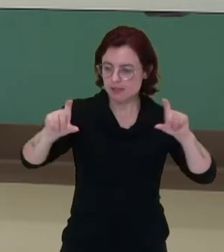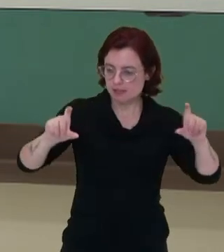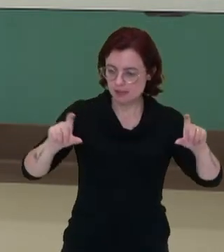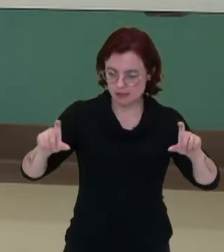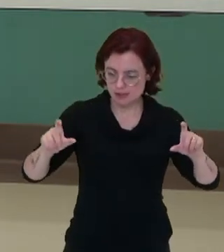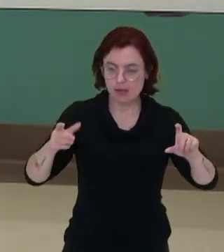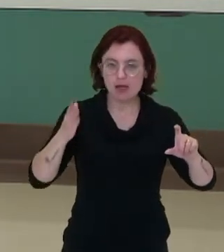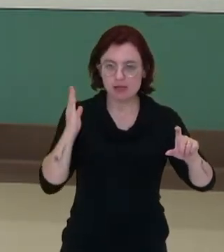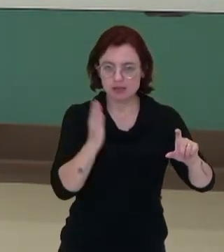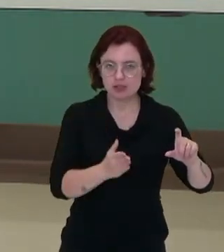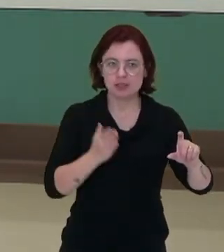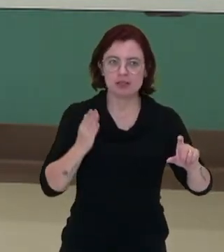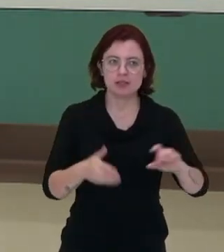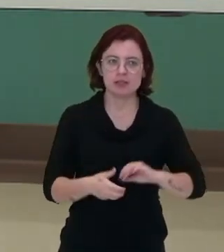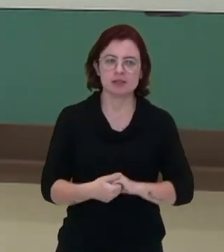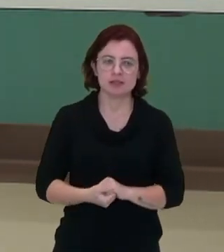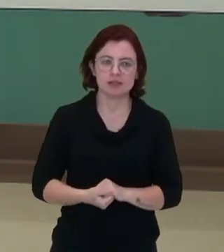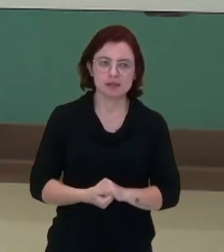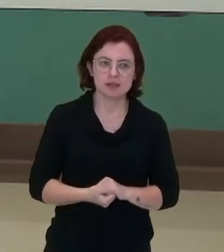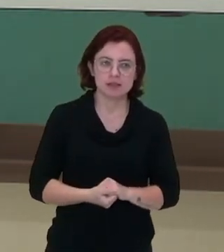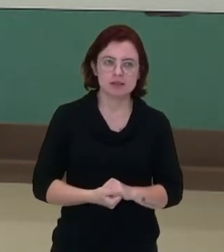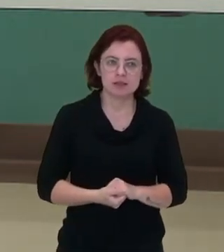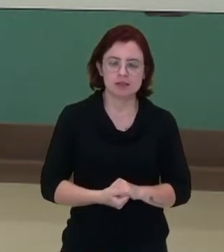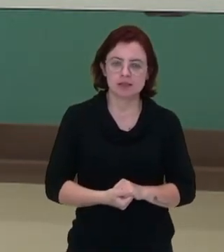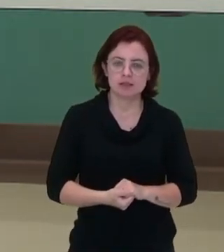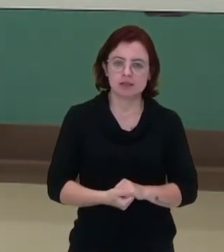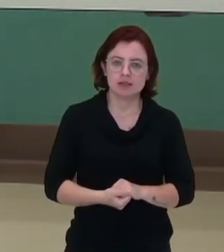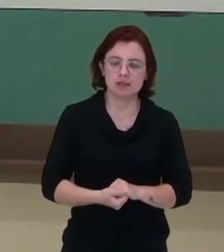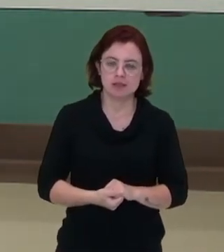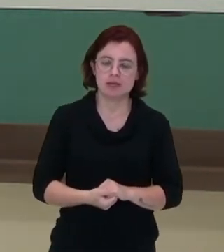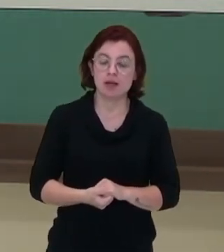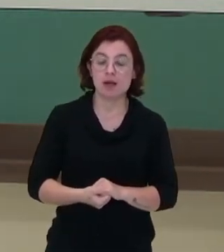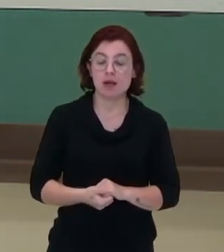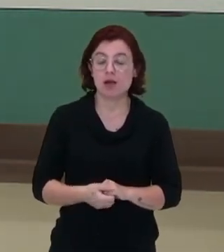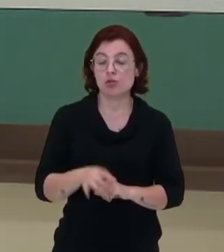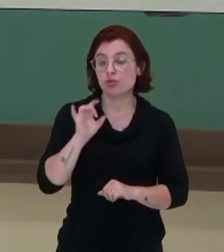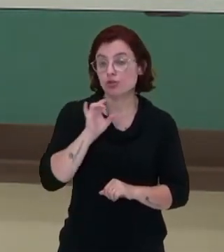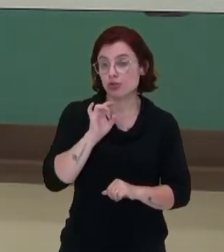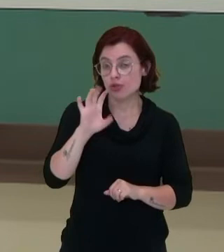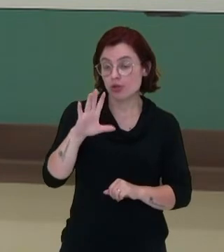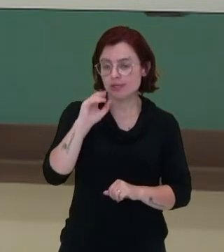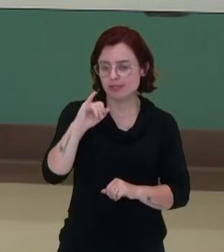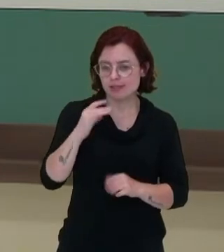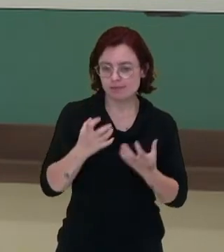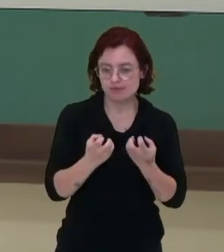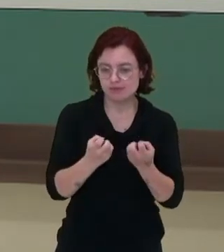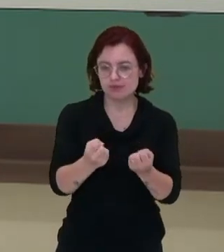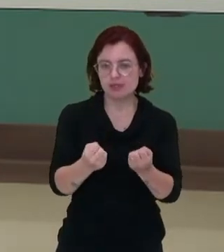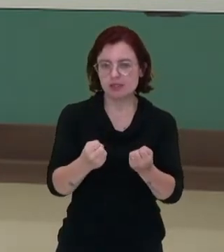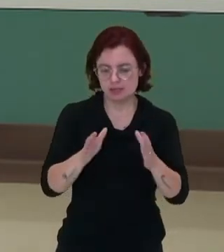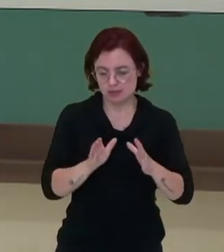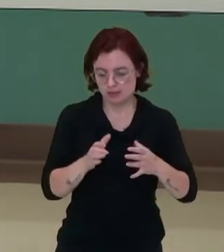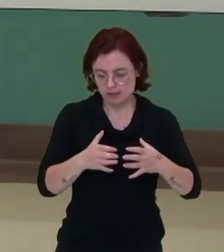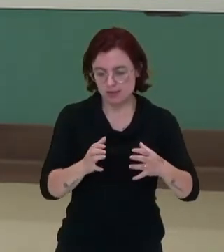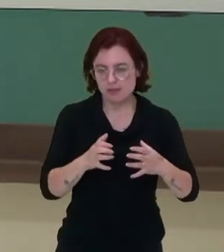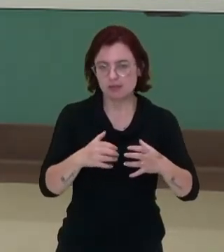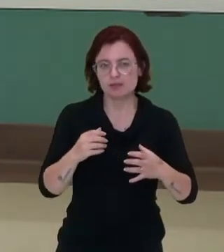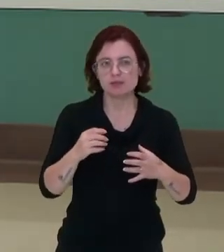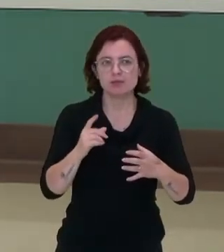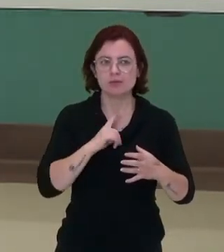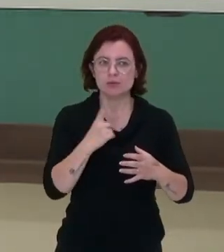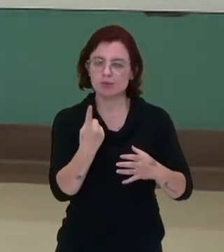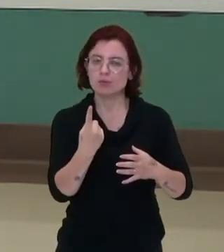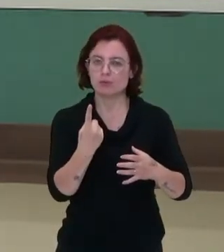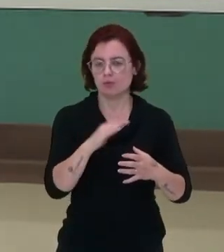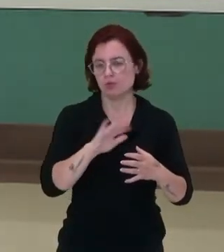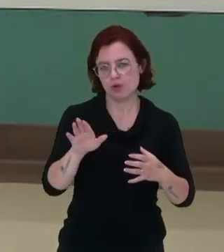situações bem especiais, quando as peças do próprio jogador já estão prendendo o rei, eu consigo talvez dar xeque-mate com